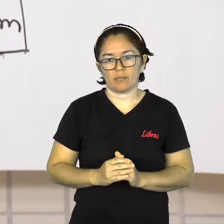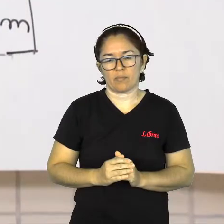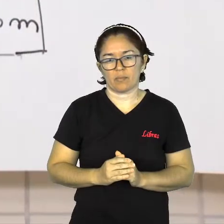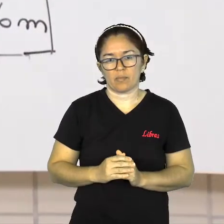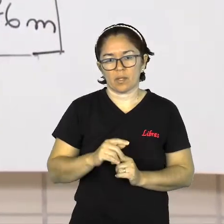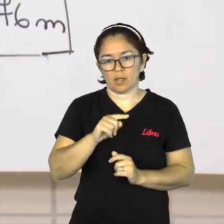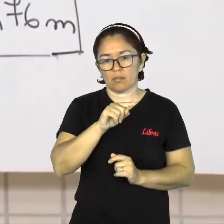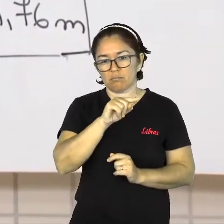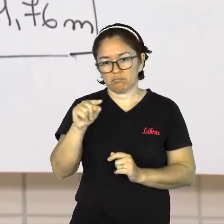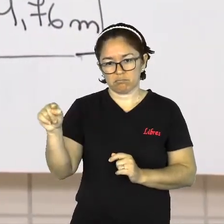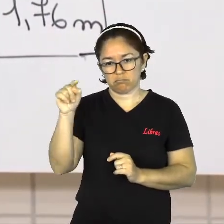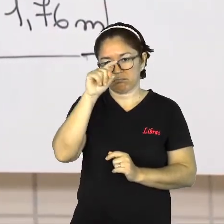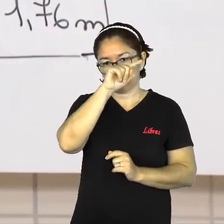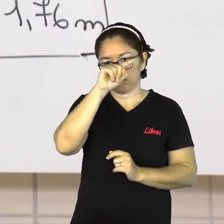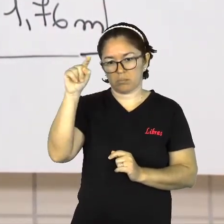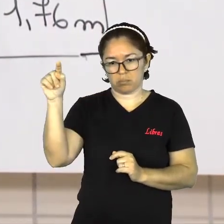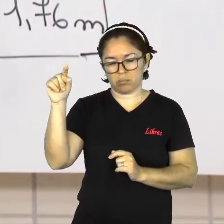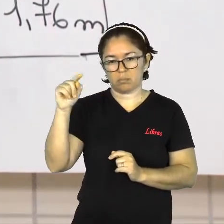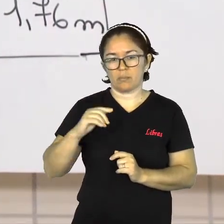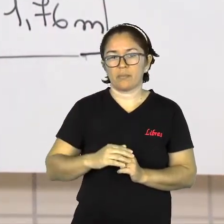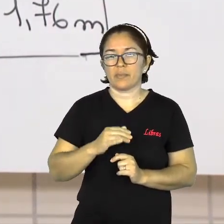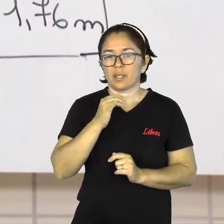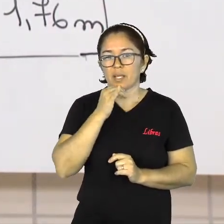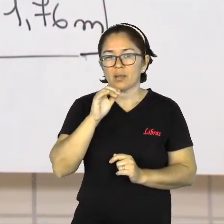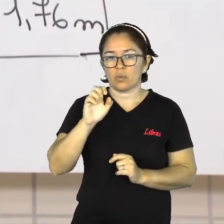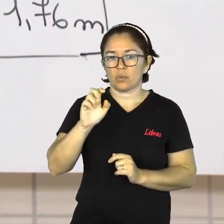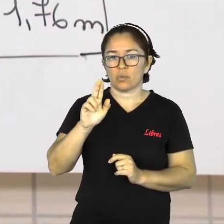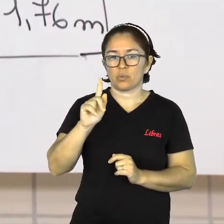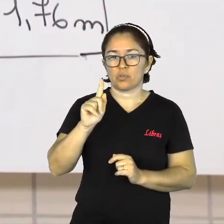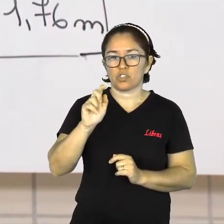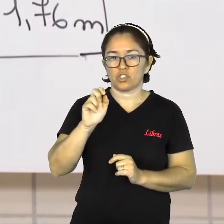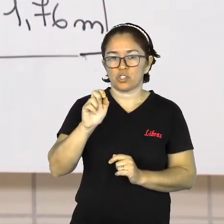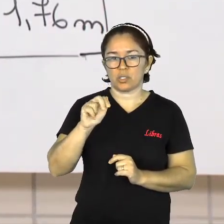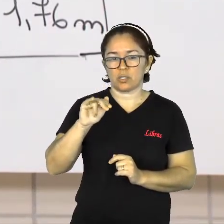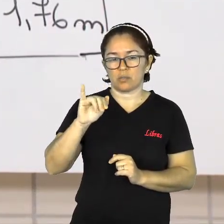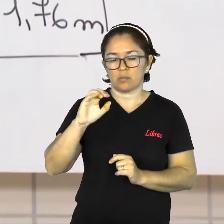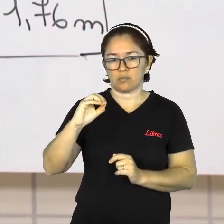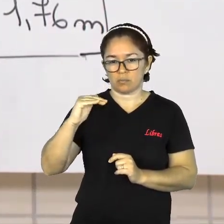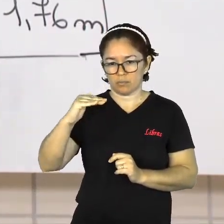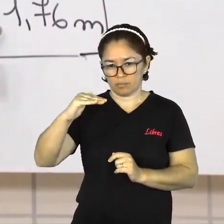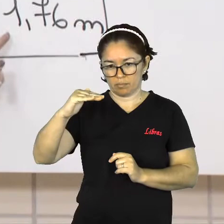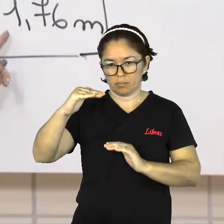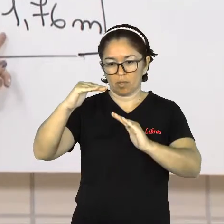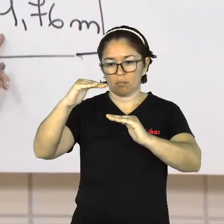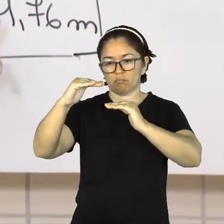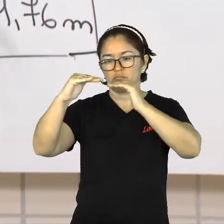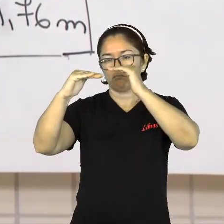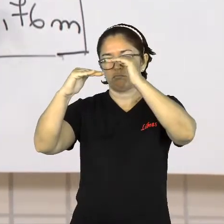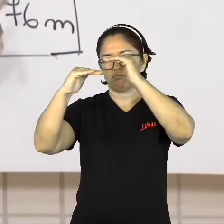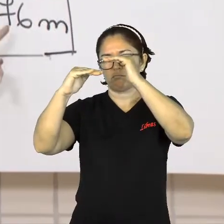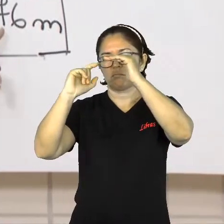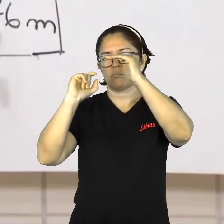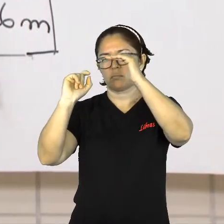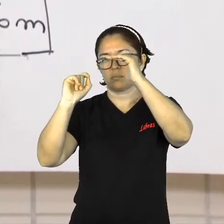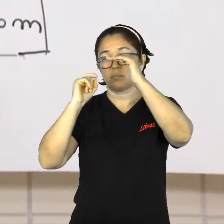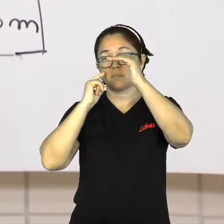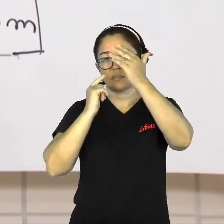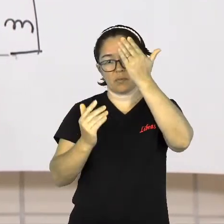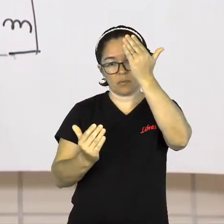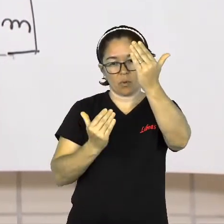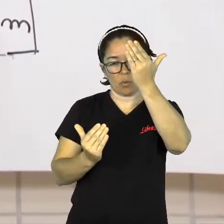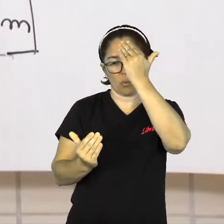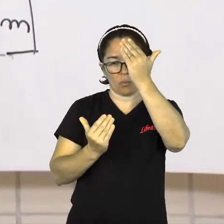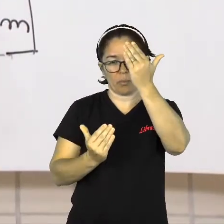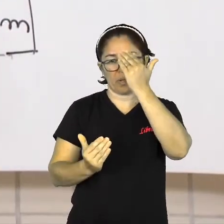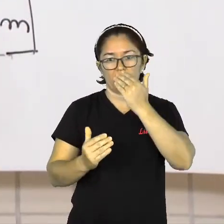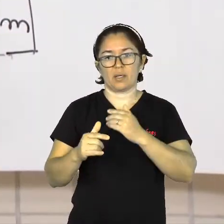menor da turma. Depois do Eugênio, quem é o menor, turminha? Vamos lá de novo. Parte inteira, parte decimal. Eu tenho aqui